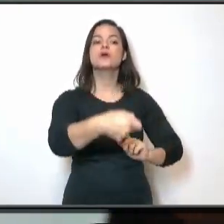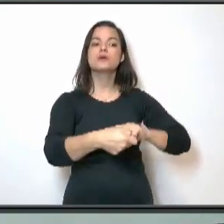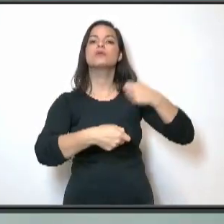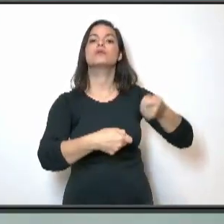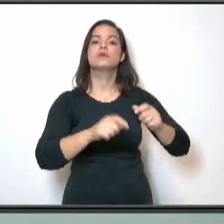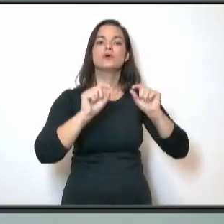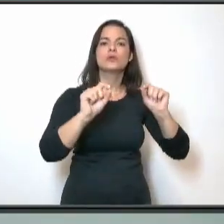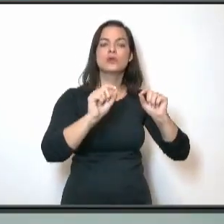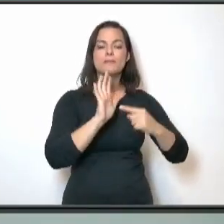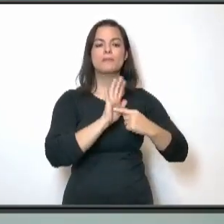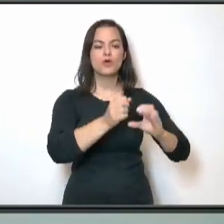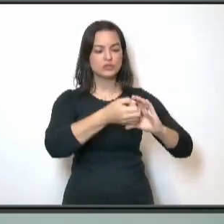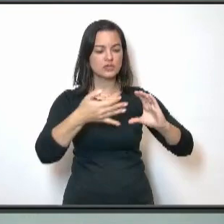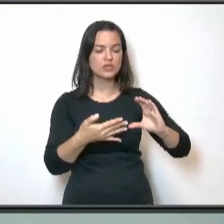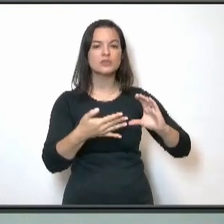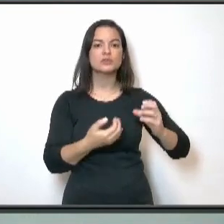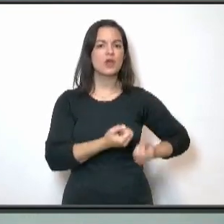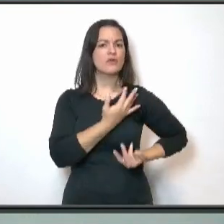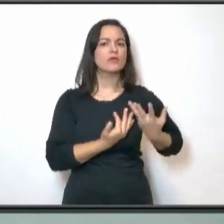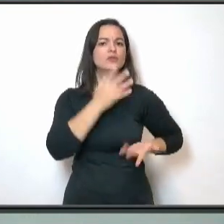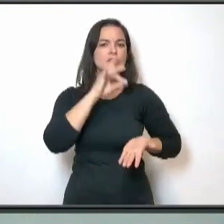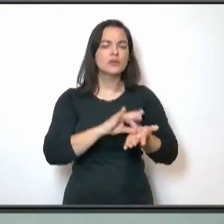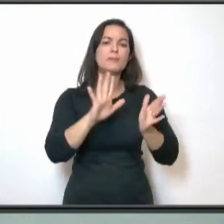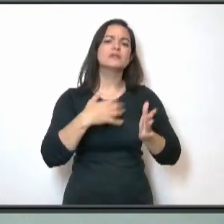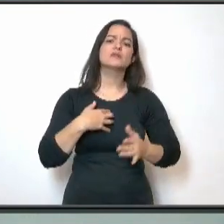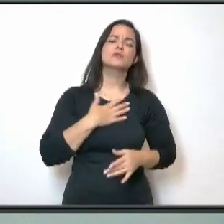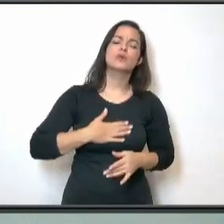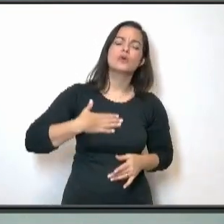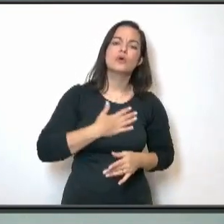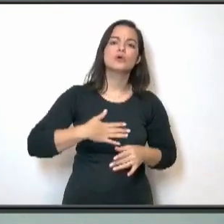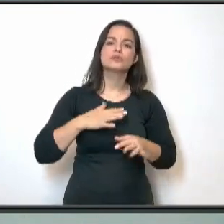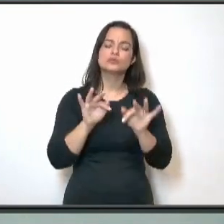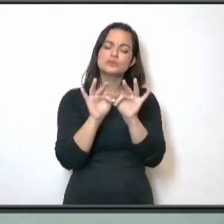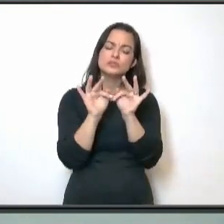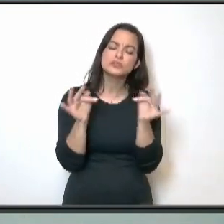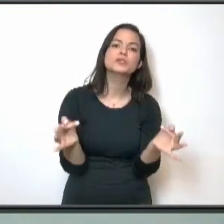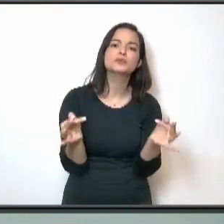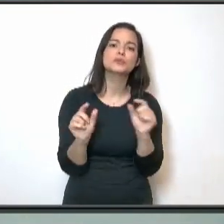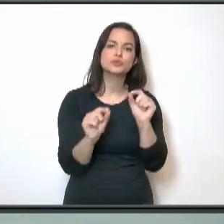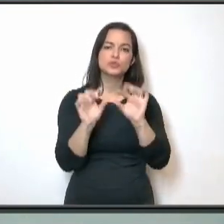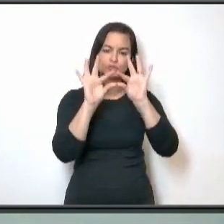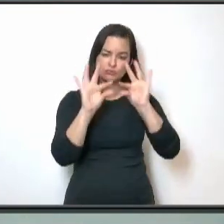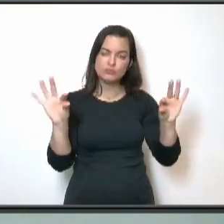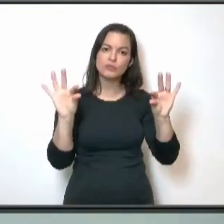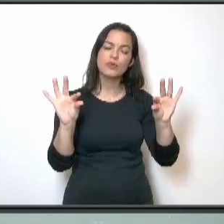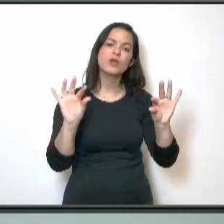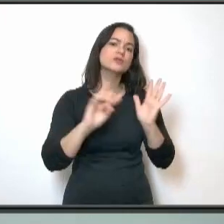Mas eu gosto muito daquela definição bem simples, que avivamento é um